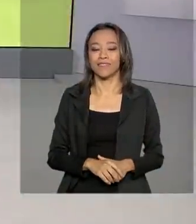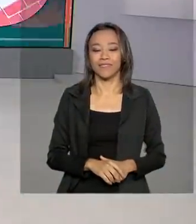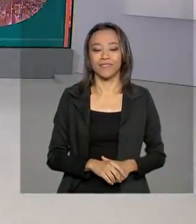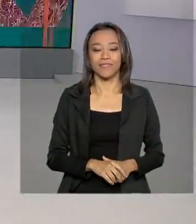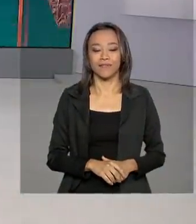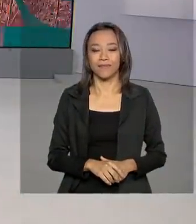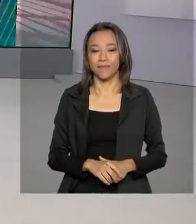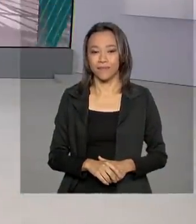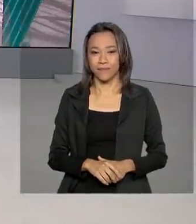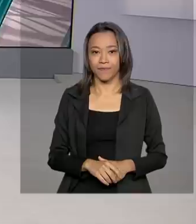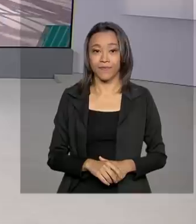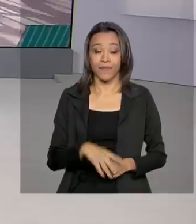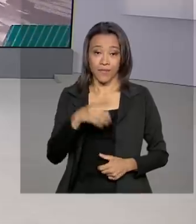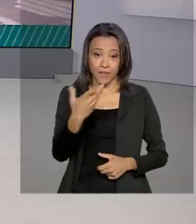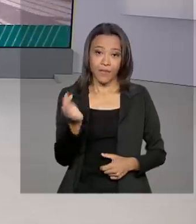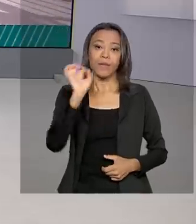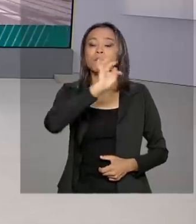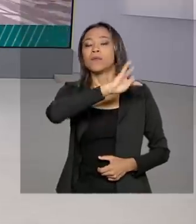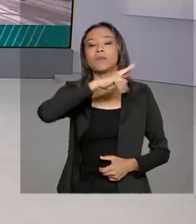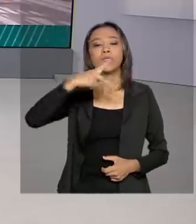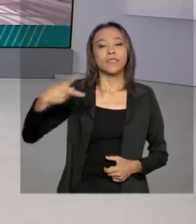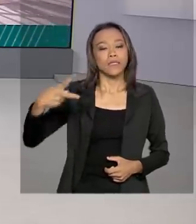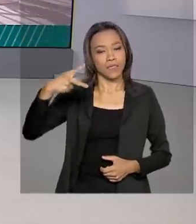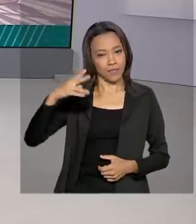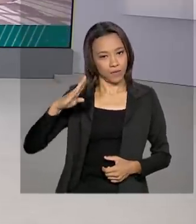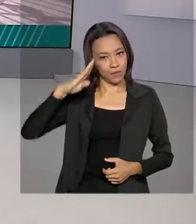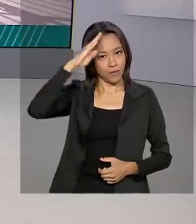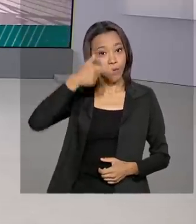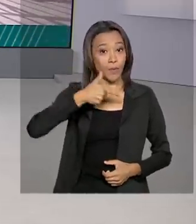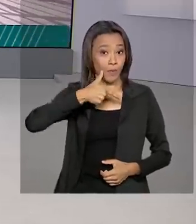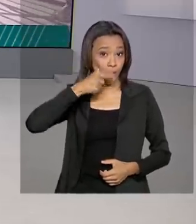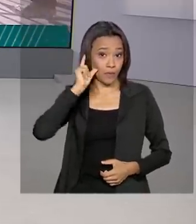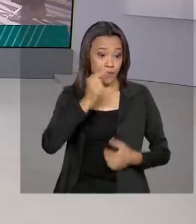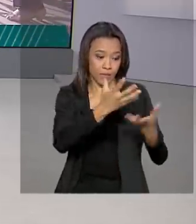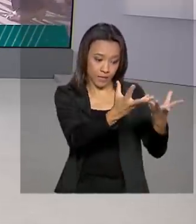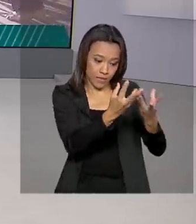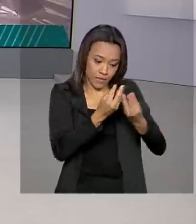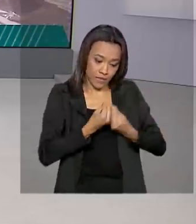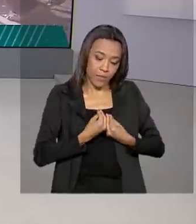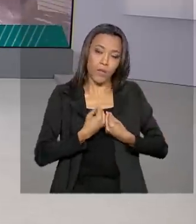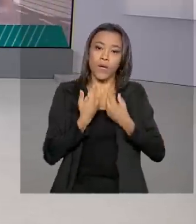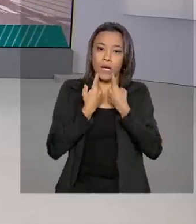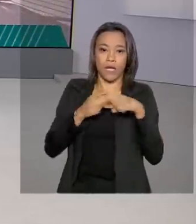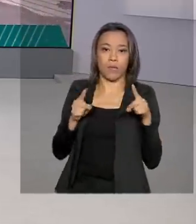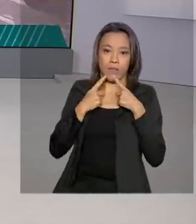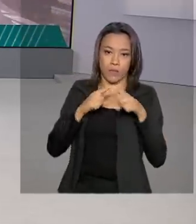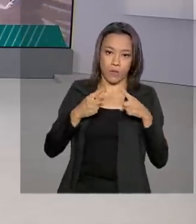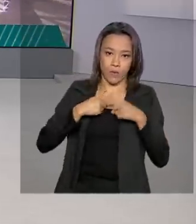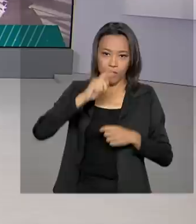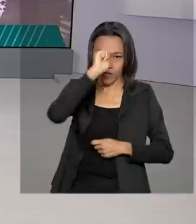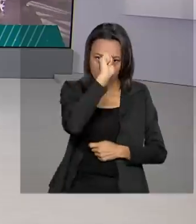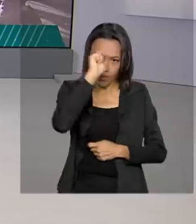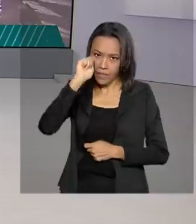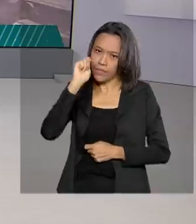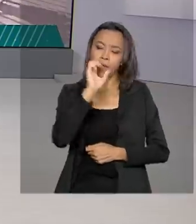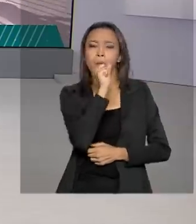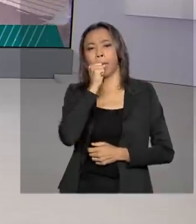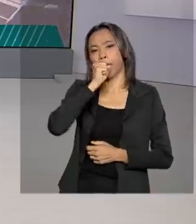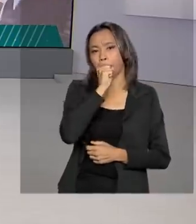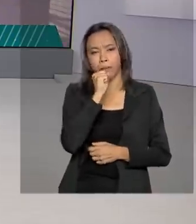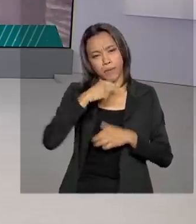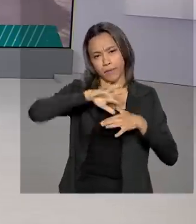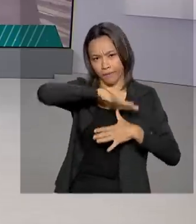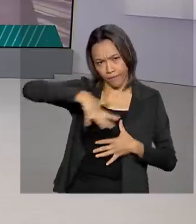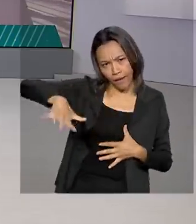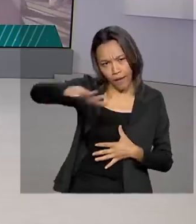O presidente Jair Bolsonaro recebeu ontem reivindicações de cantores sertanejos e produtores culturais. O